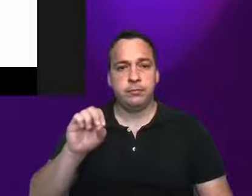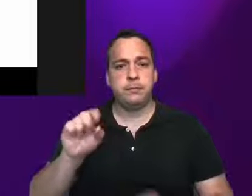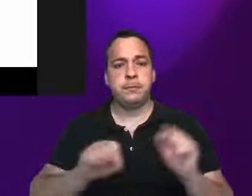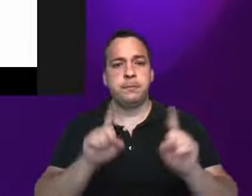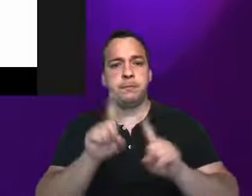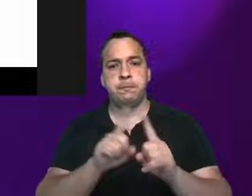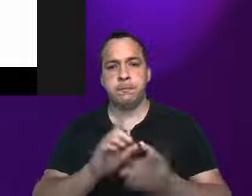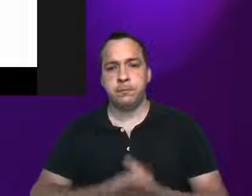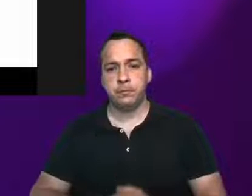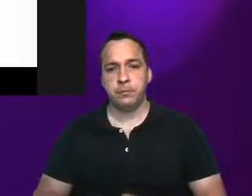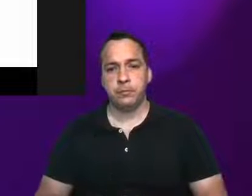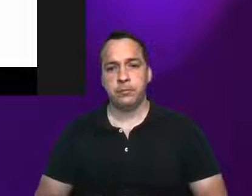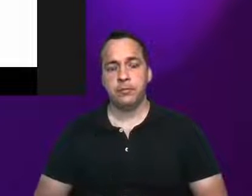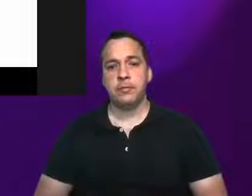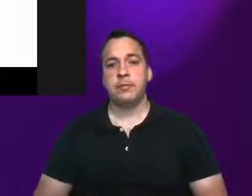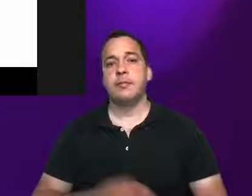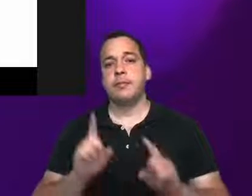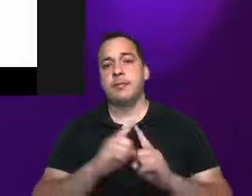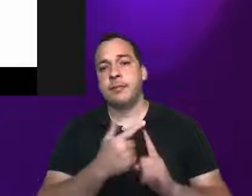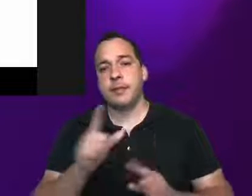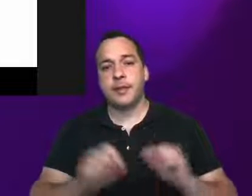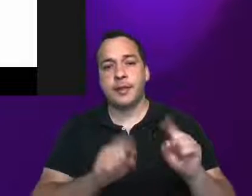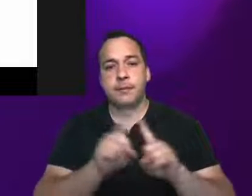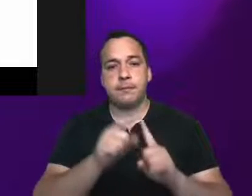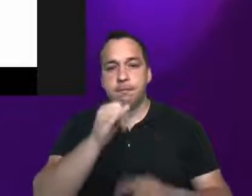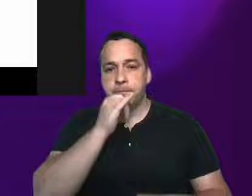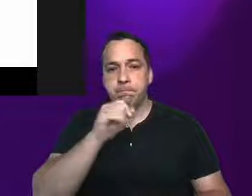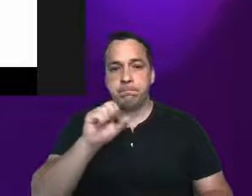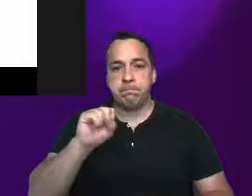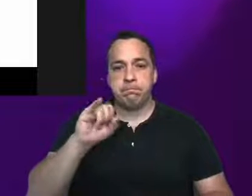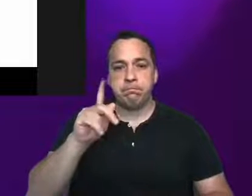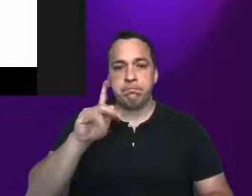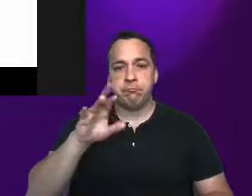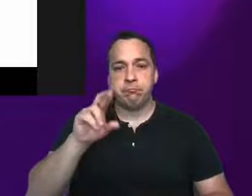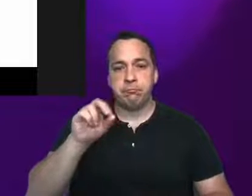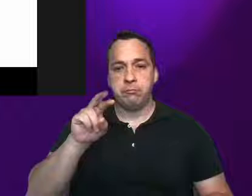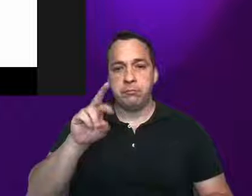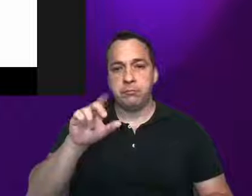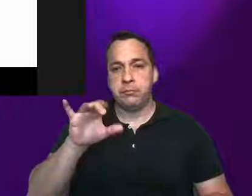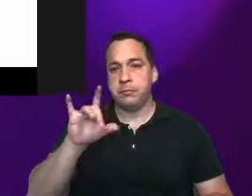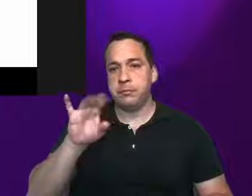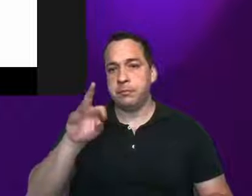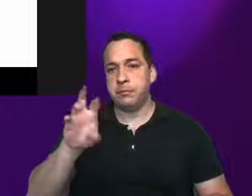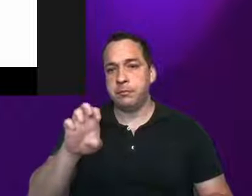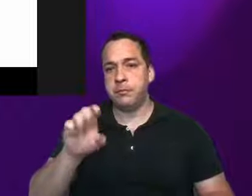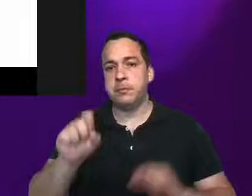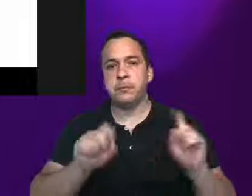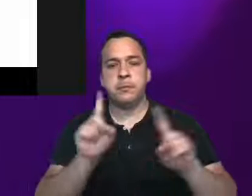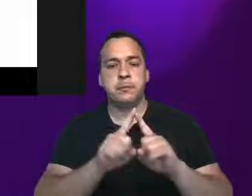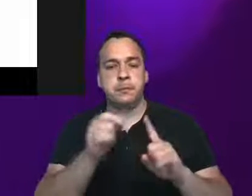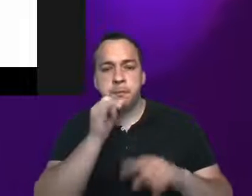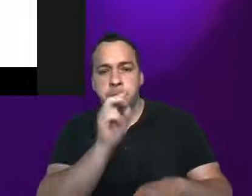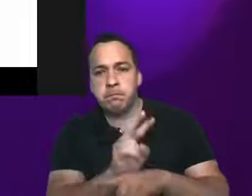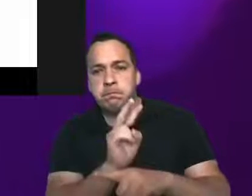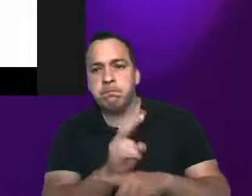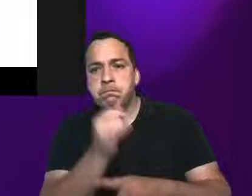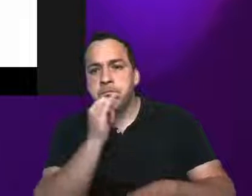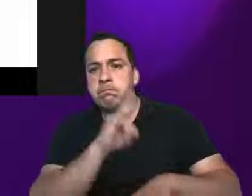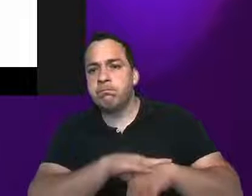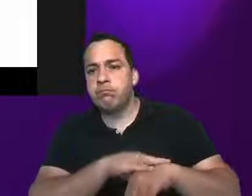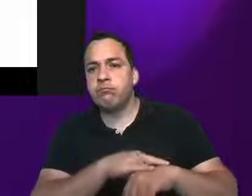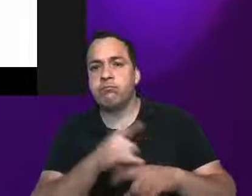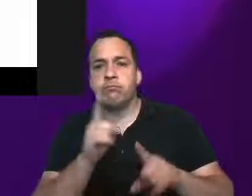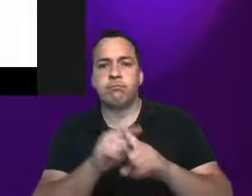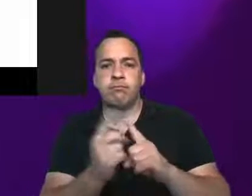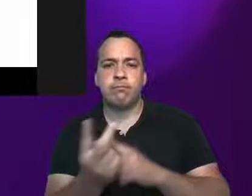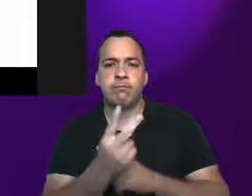E, além disso, o uso de espironolactona como um efeito diurético, mas também para poupar o potássio, porque